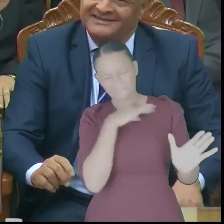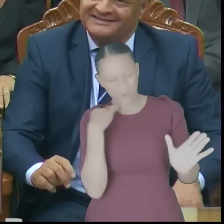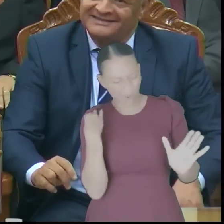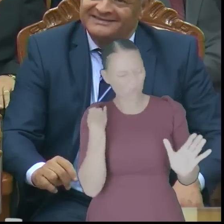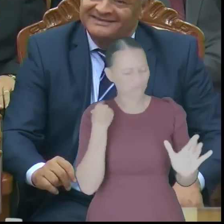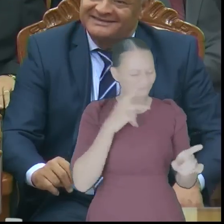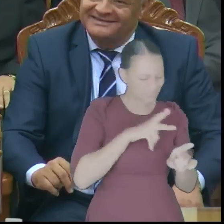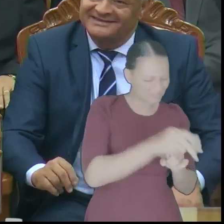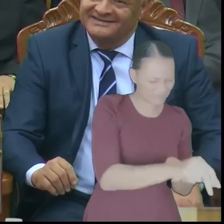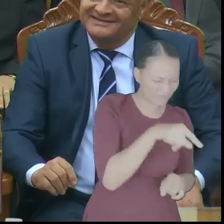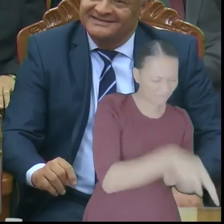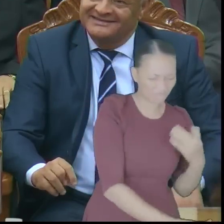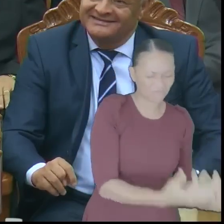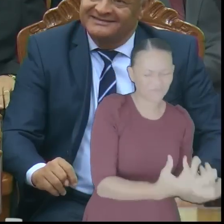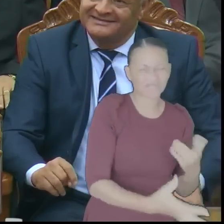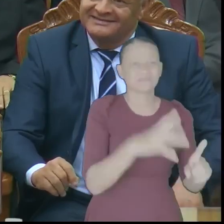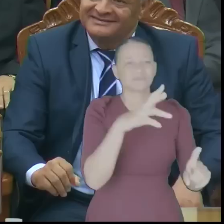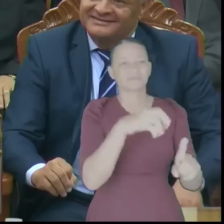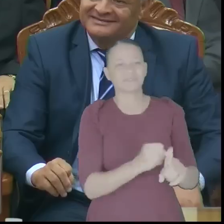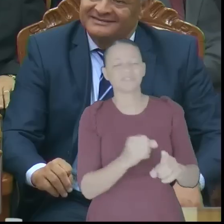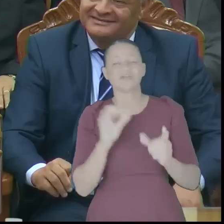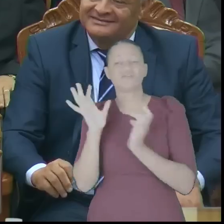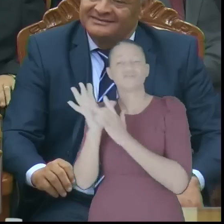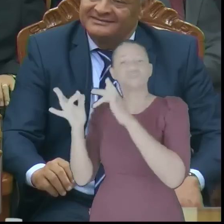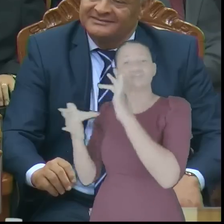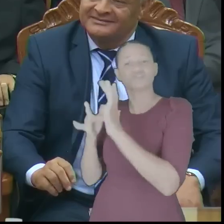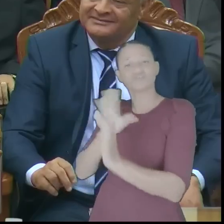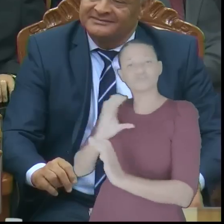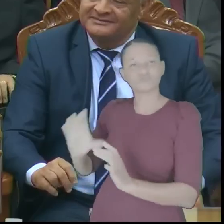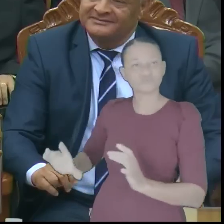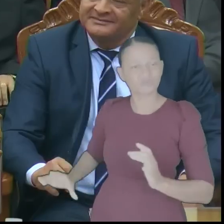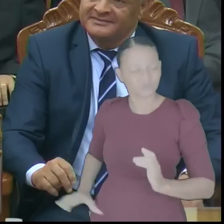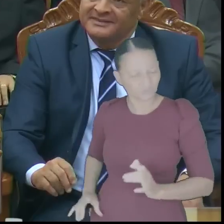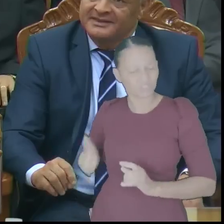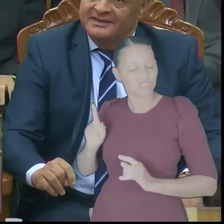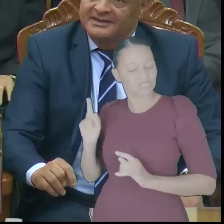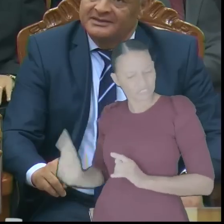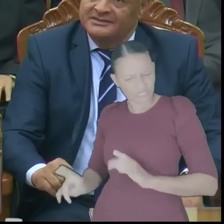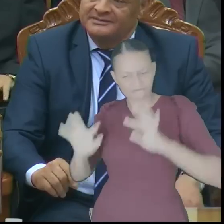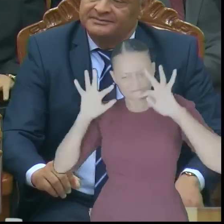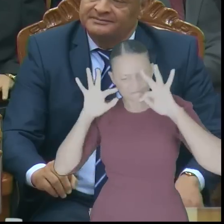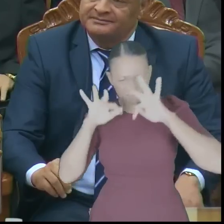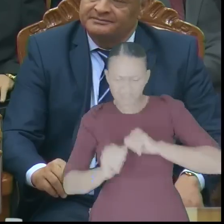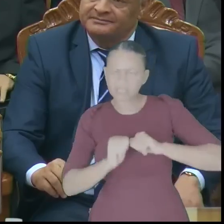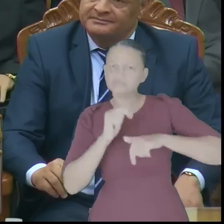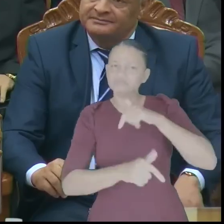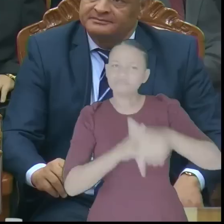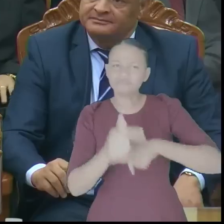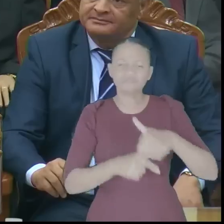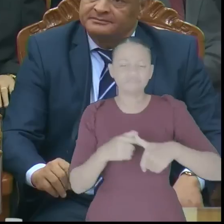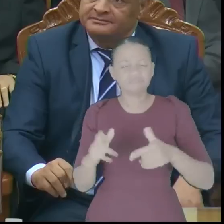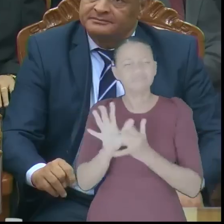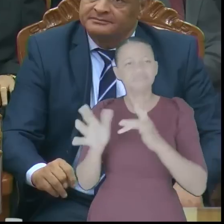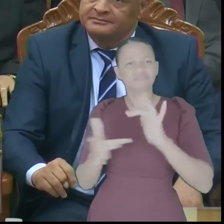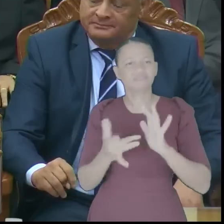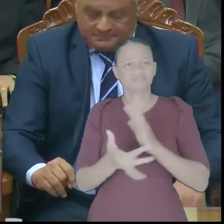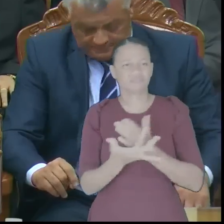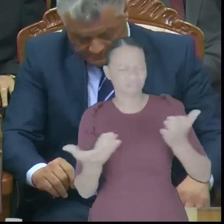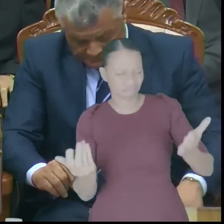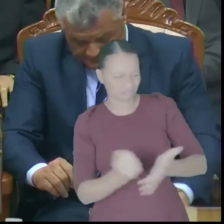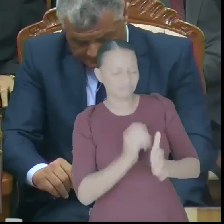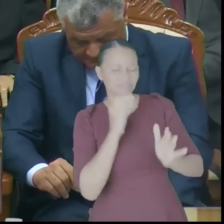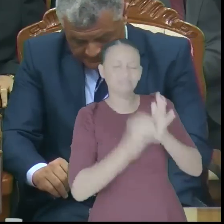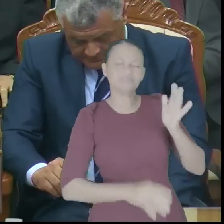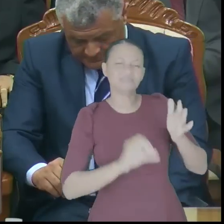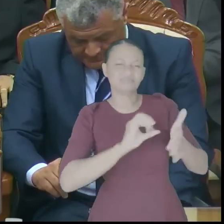os demônios. Quem venceu foi ele. Quem consumou a obra foi ele. Aí, Hebreus, no capítulo de número 9, verso